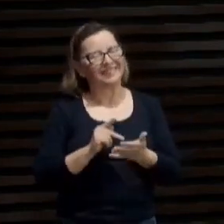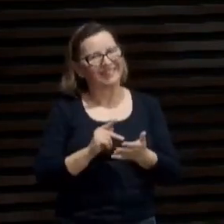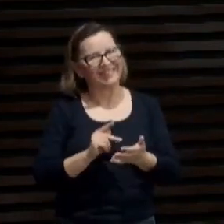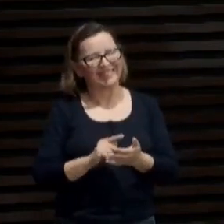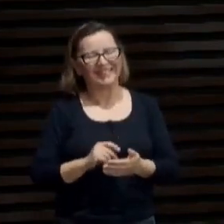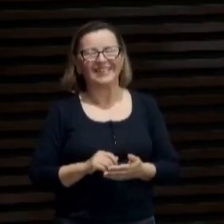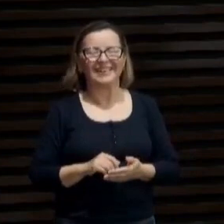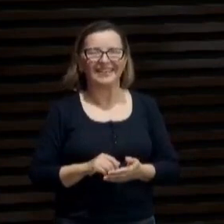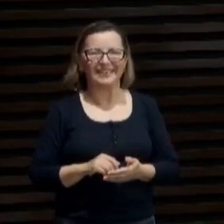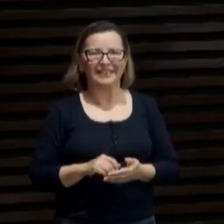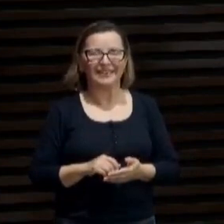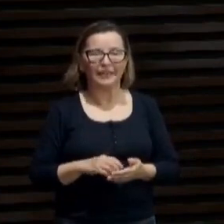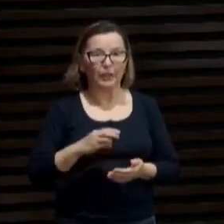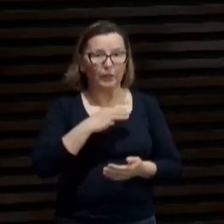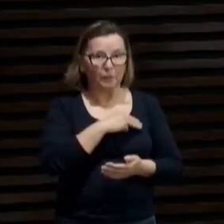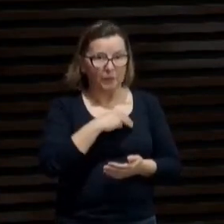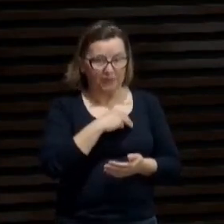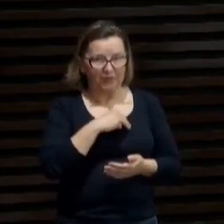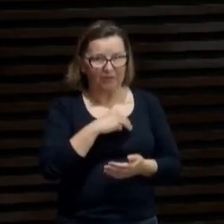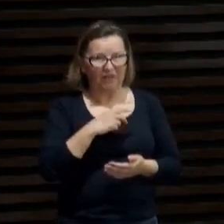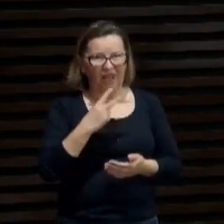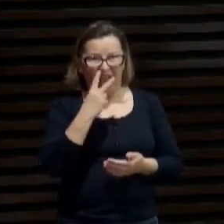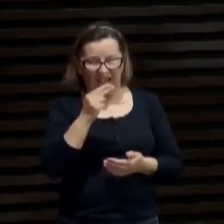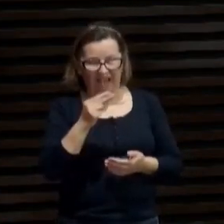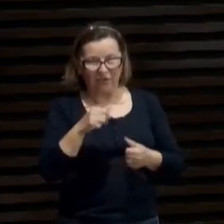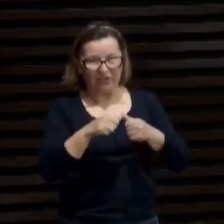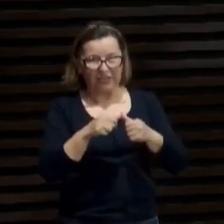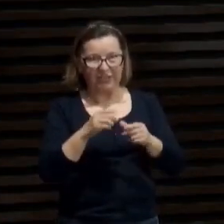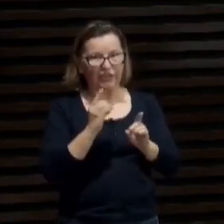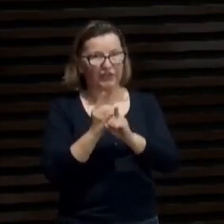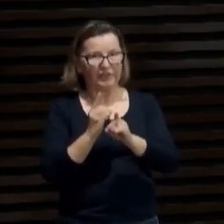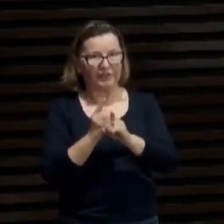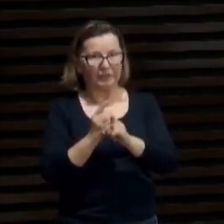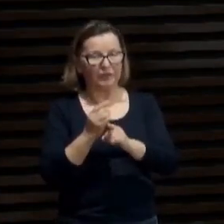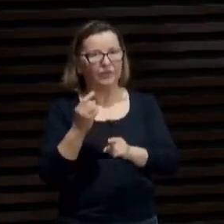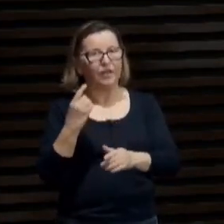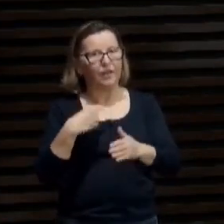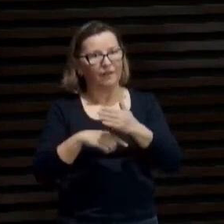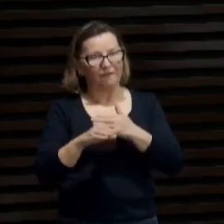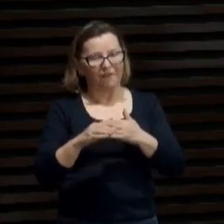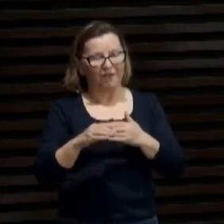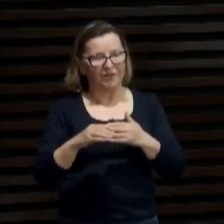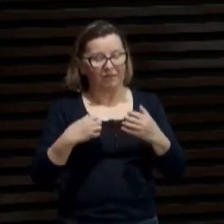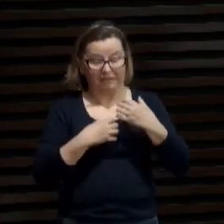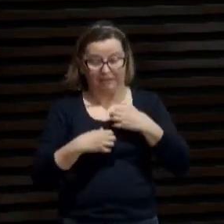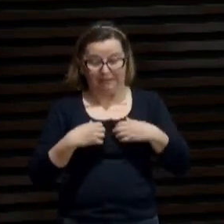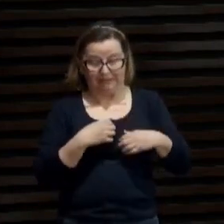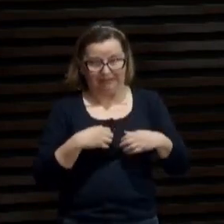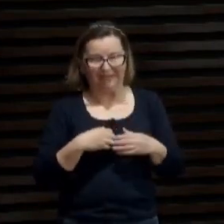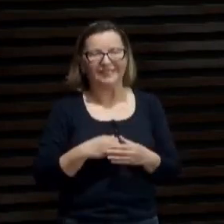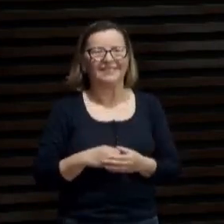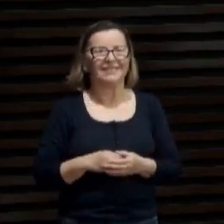que, com certeza, esses discípulos, quando foram cheios de temor e de ansiedade no coração. Ou você duvida?